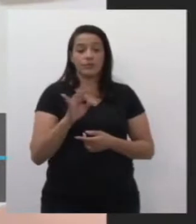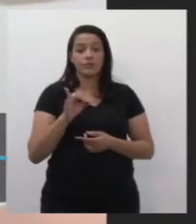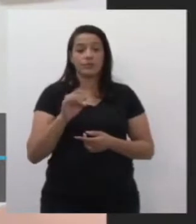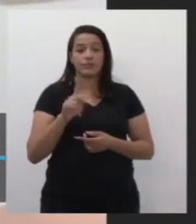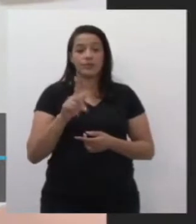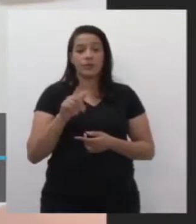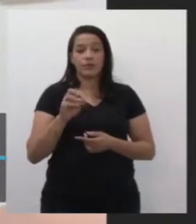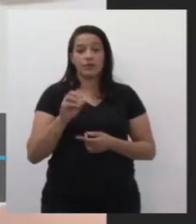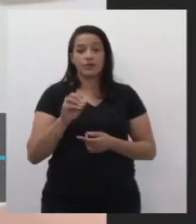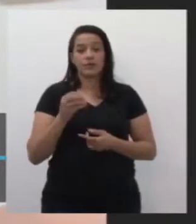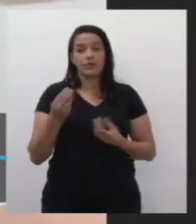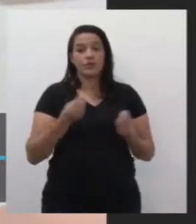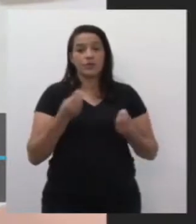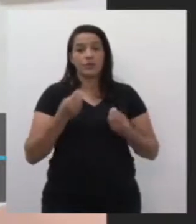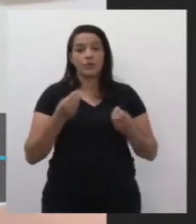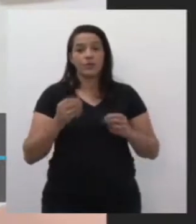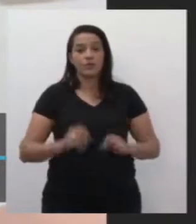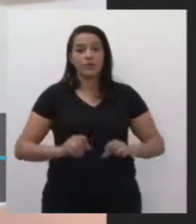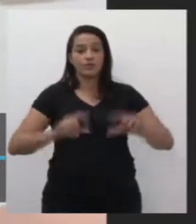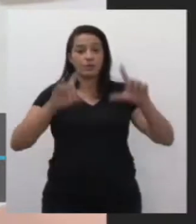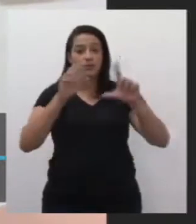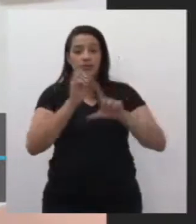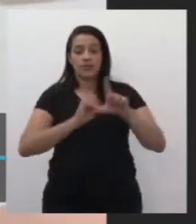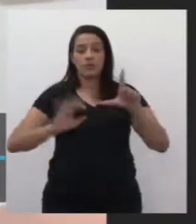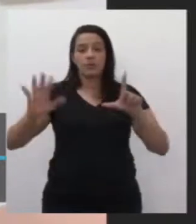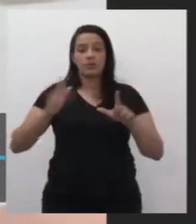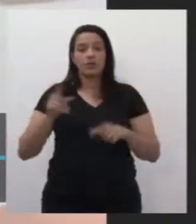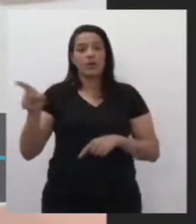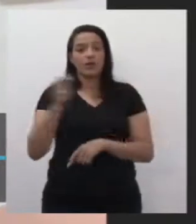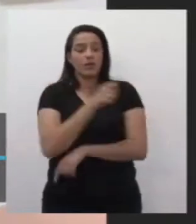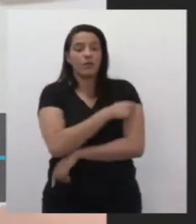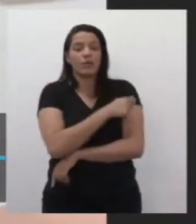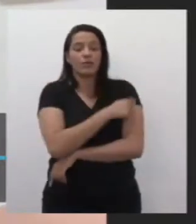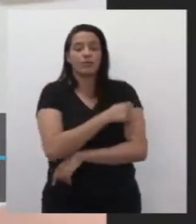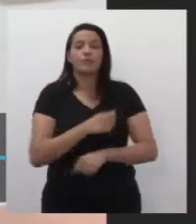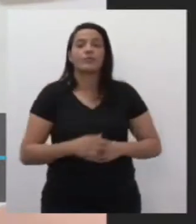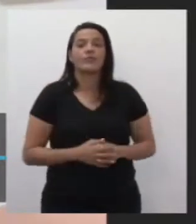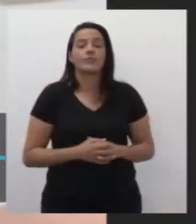podem compartilhar a plataforma com o aluno. E